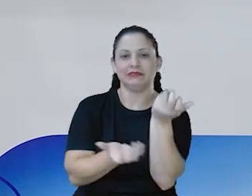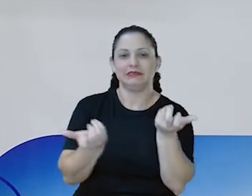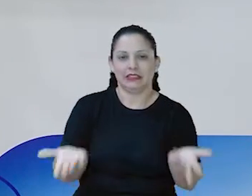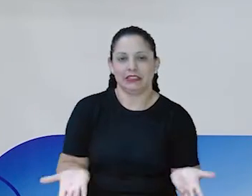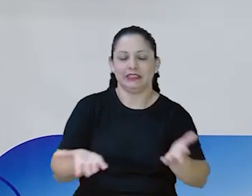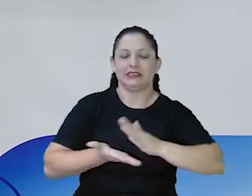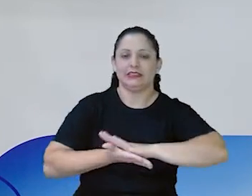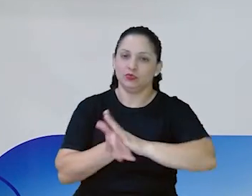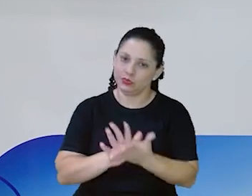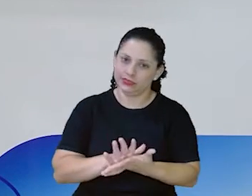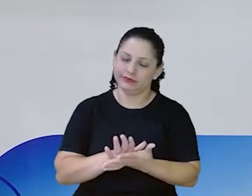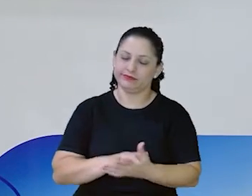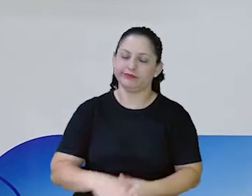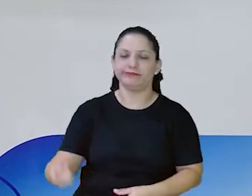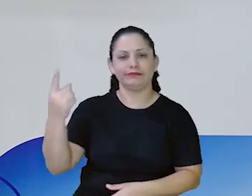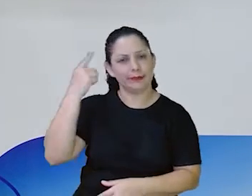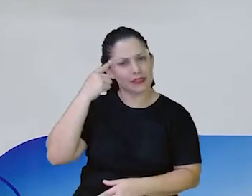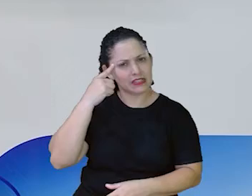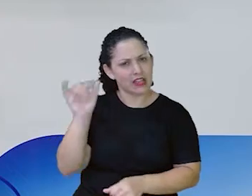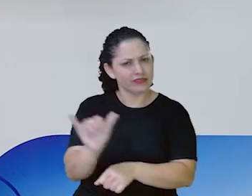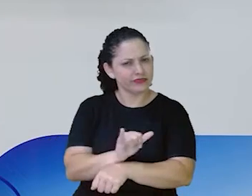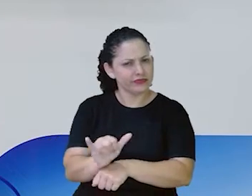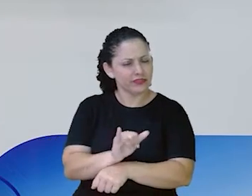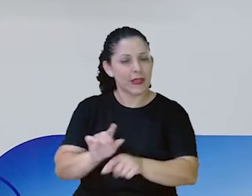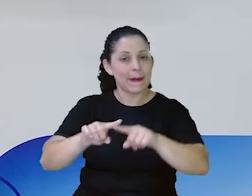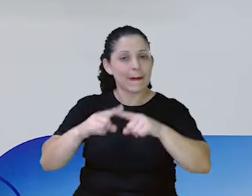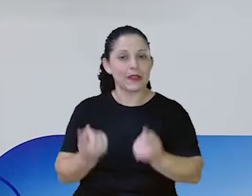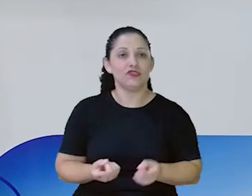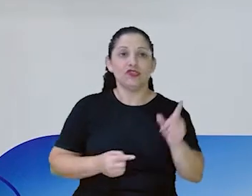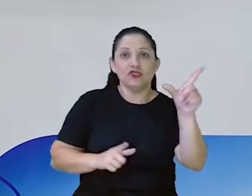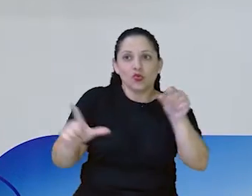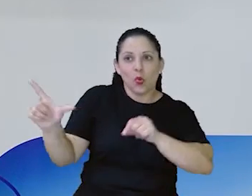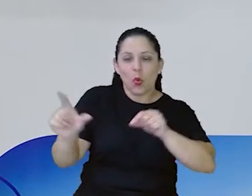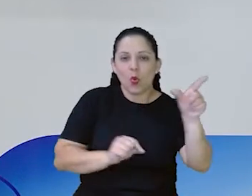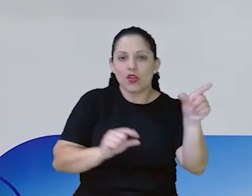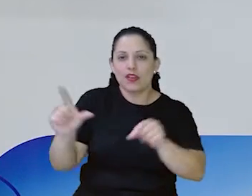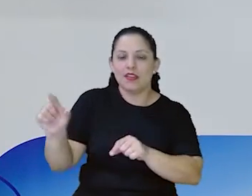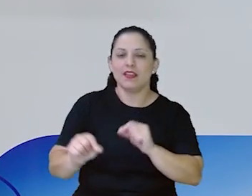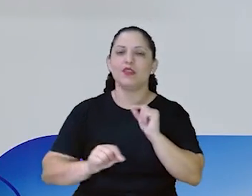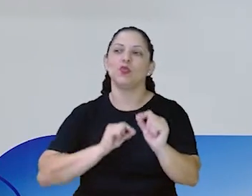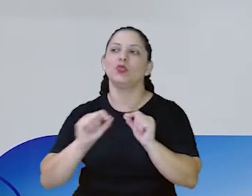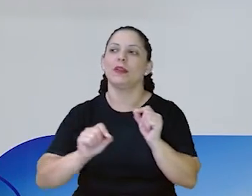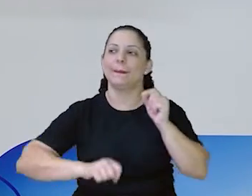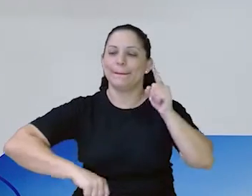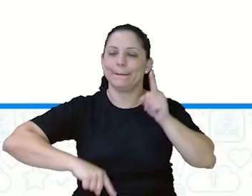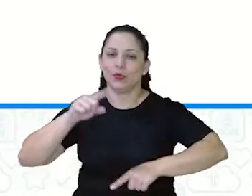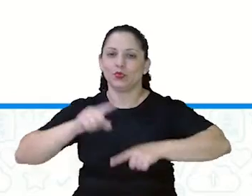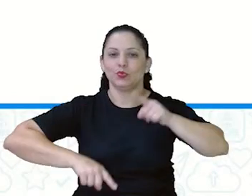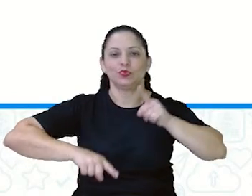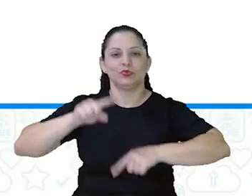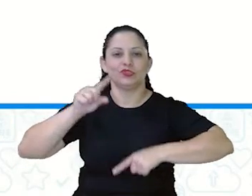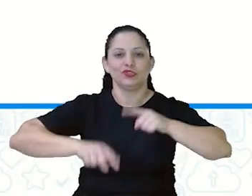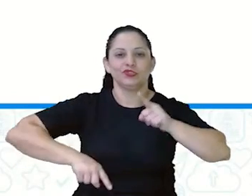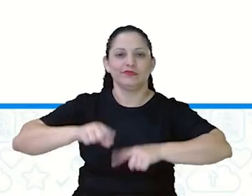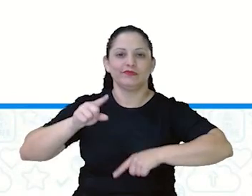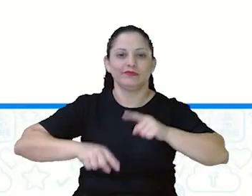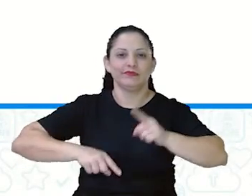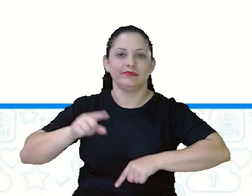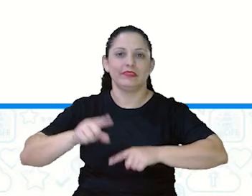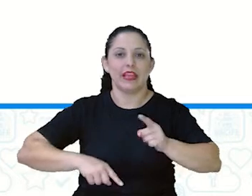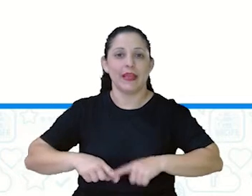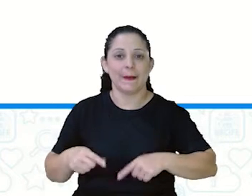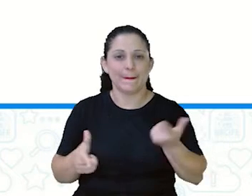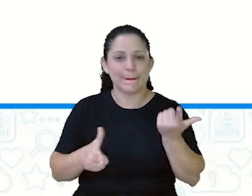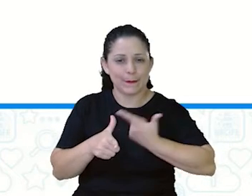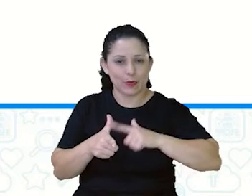ser pensado, mas claro, se a gente puder escolher, a gente vai escolher aqueles produtos que vão agredir